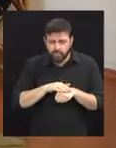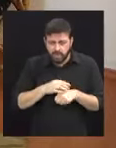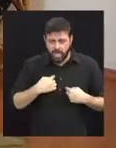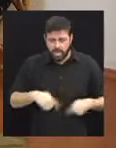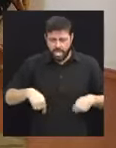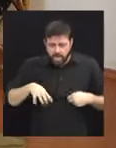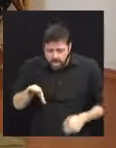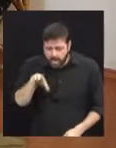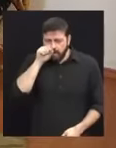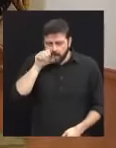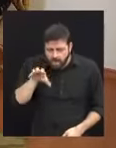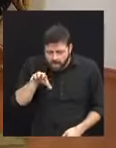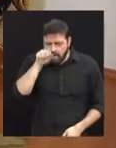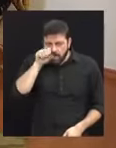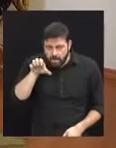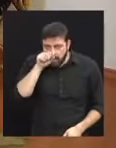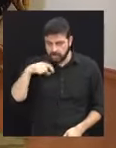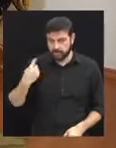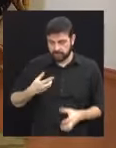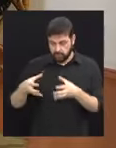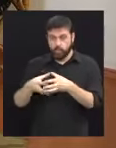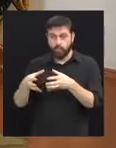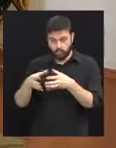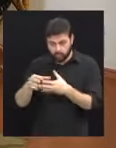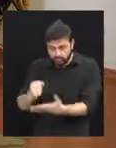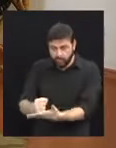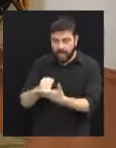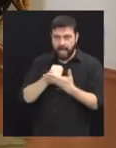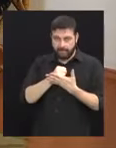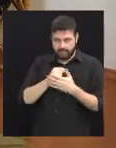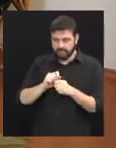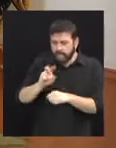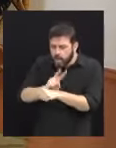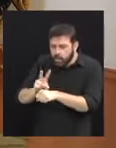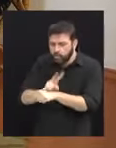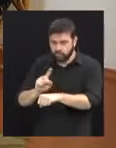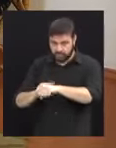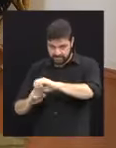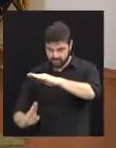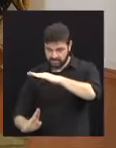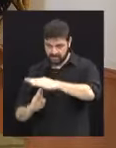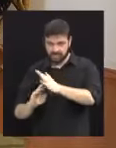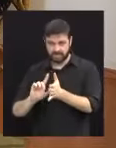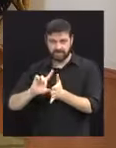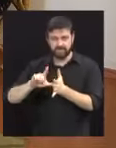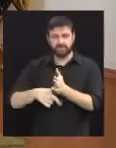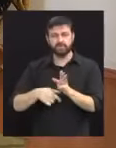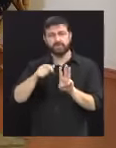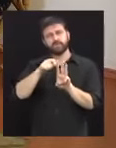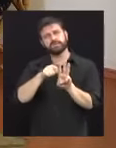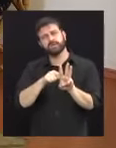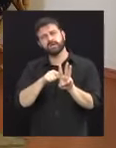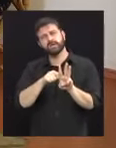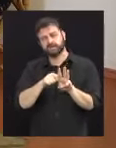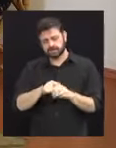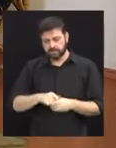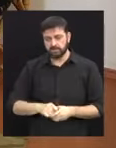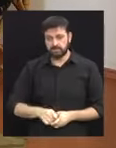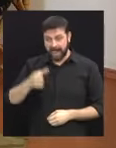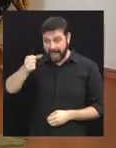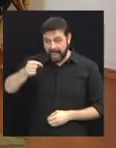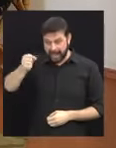em tratamento um tempo. Nós tivemos uma ONG na época que nos apoiou e deu lar temporário e depois de uns 3 meses foram criados na